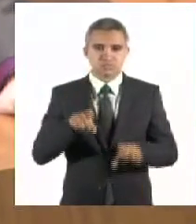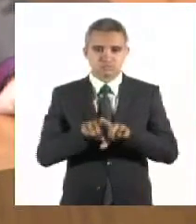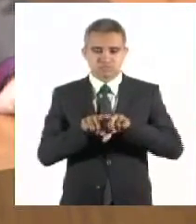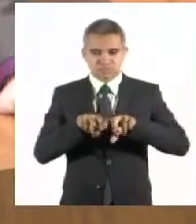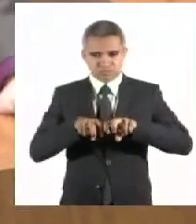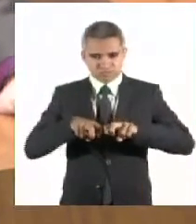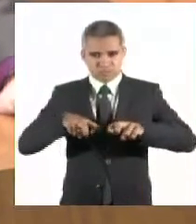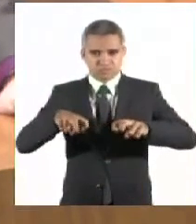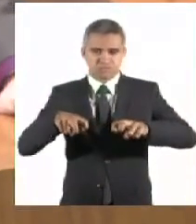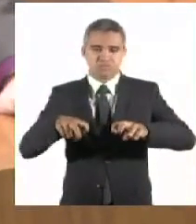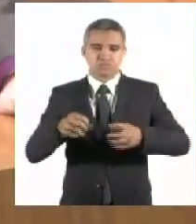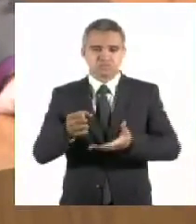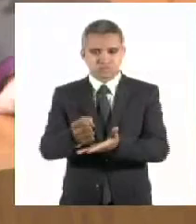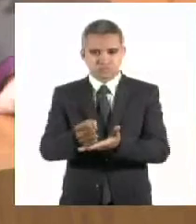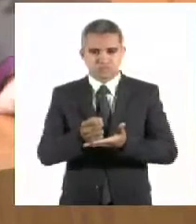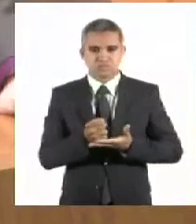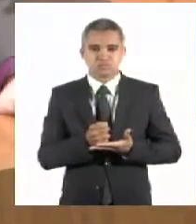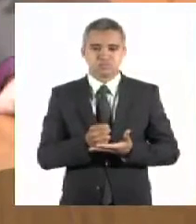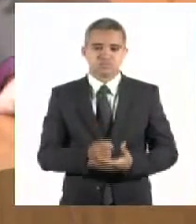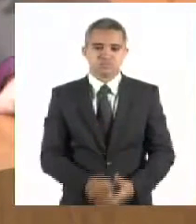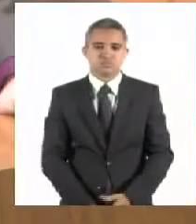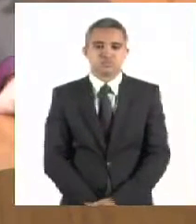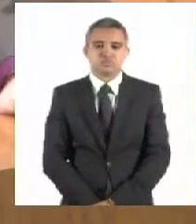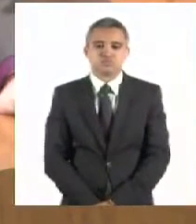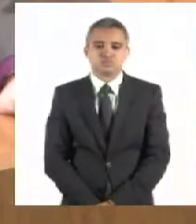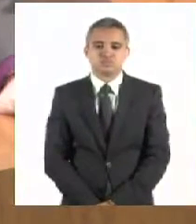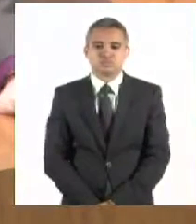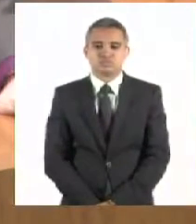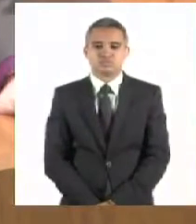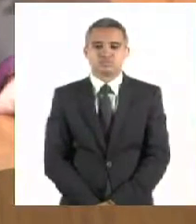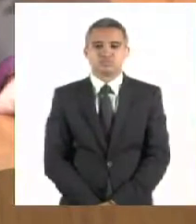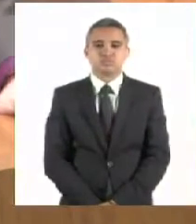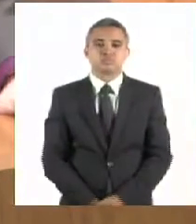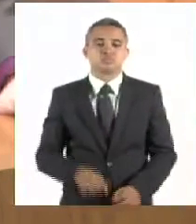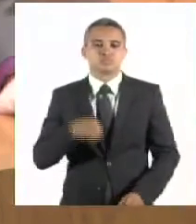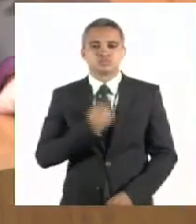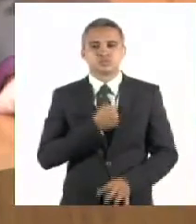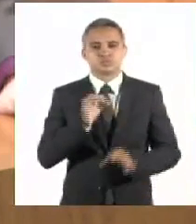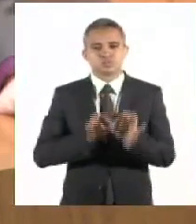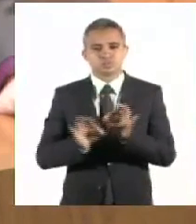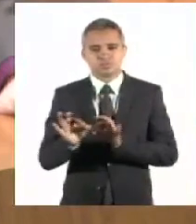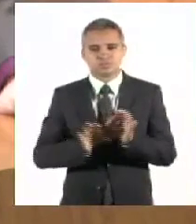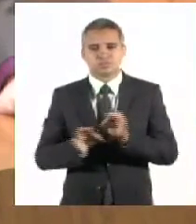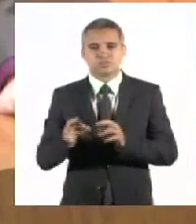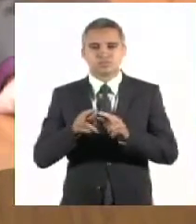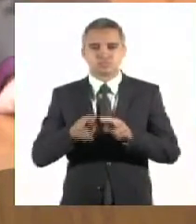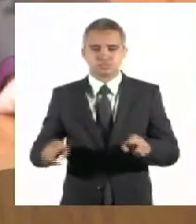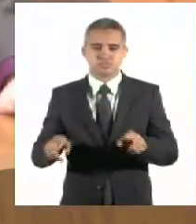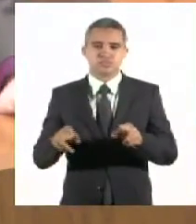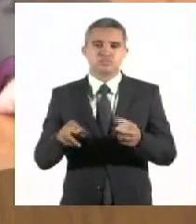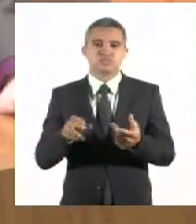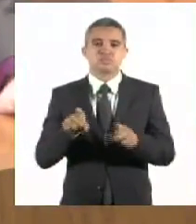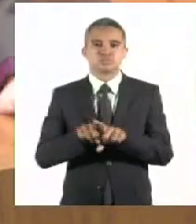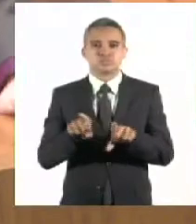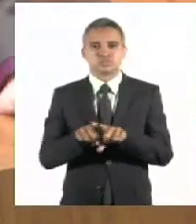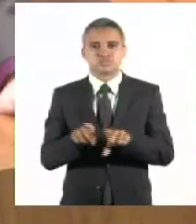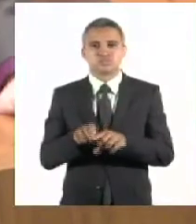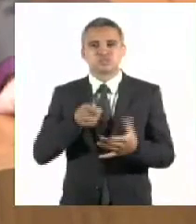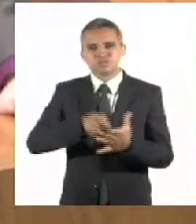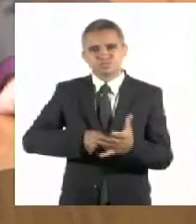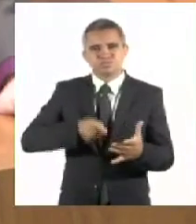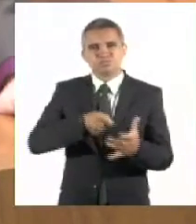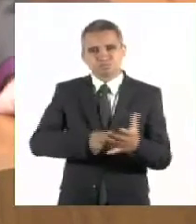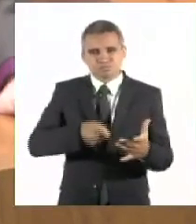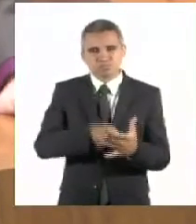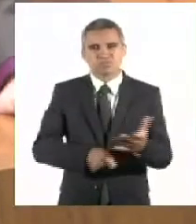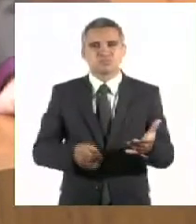Assembleia, que nos ajudem a resolver, a pressionar, a pedir